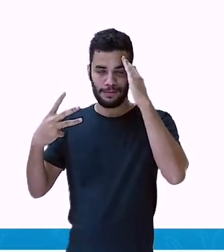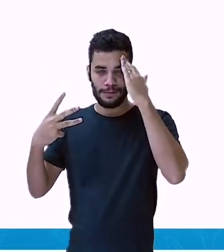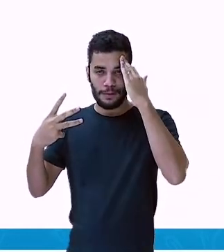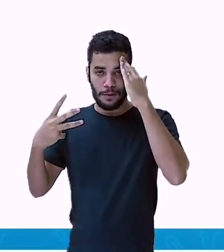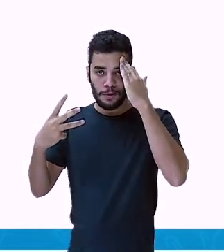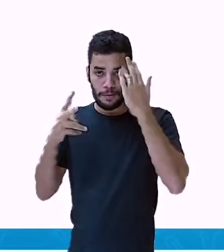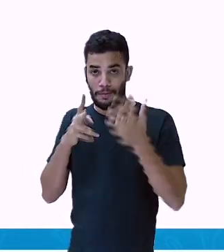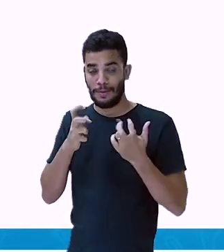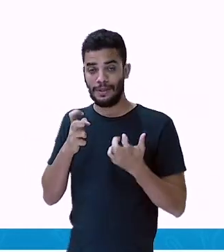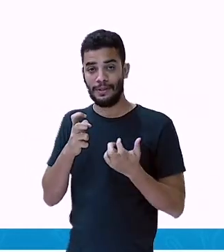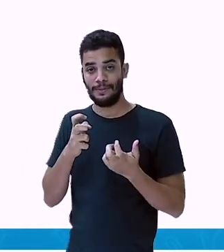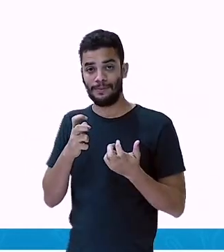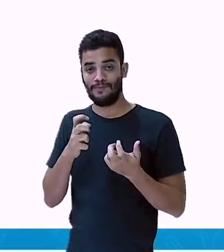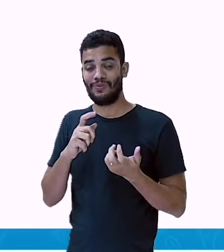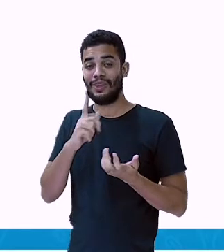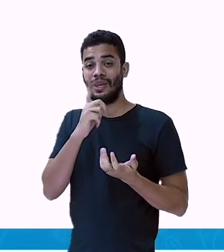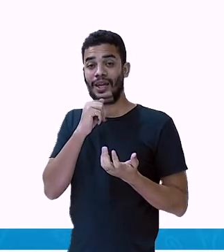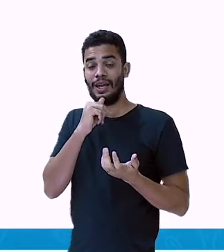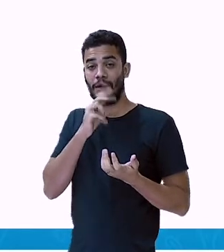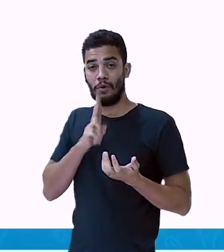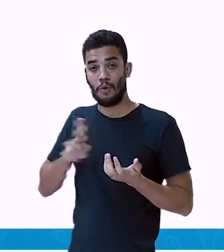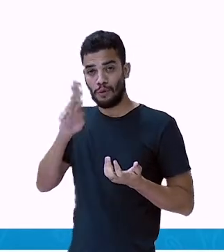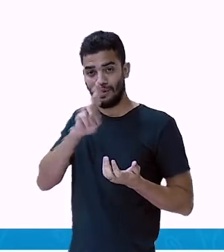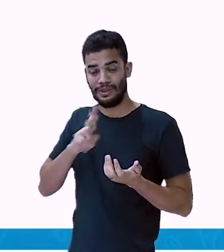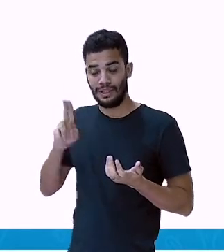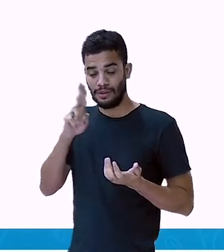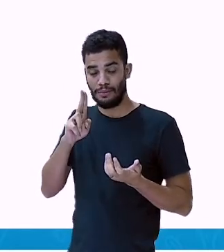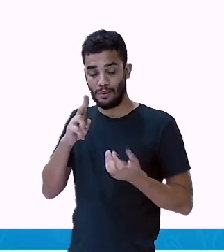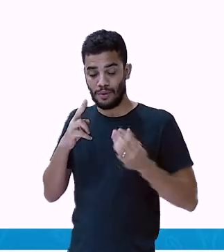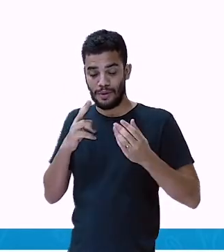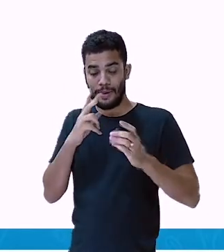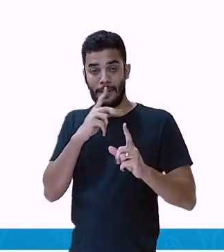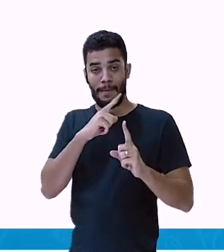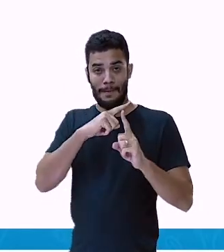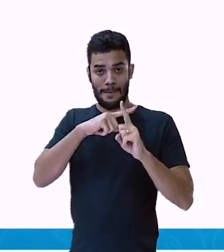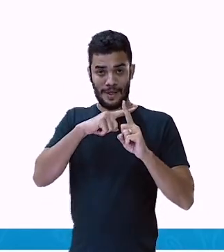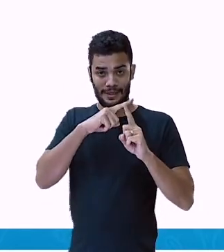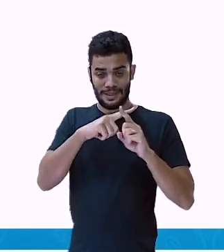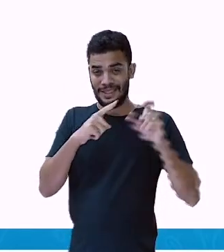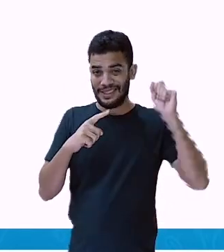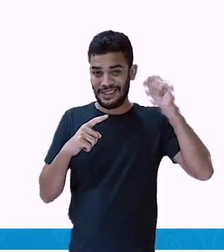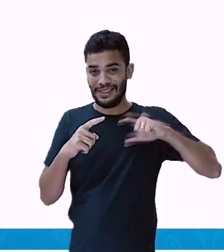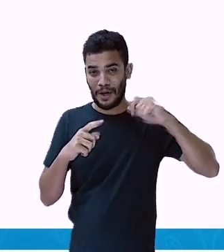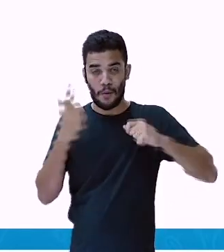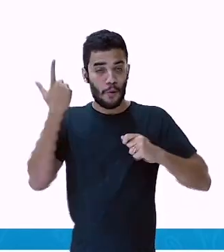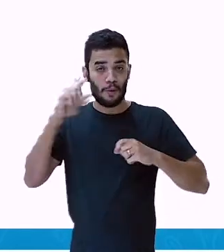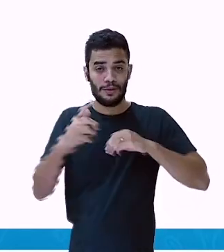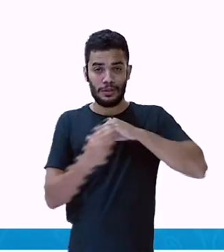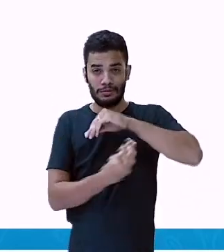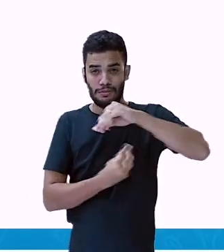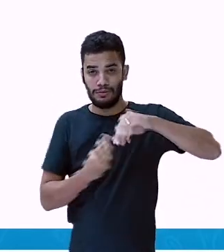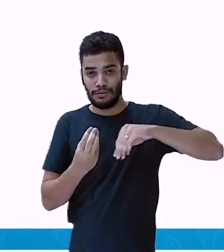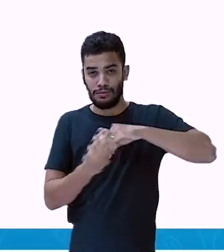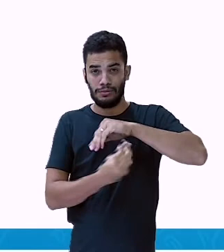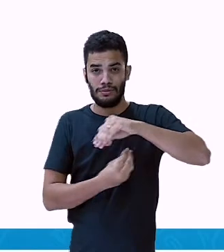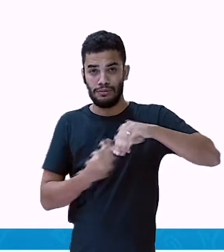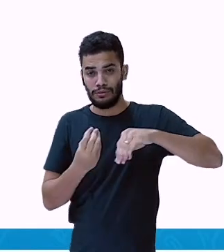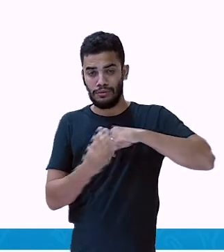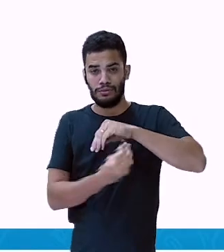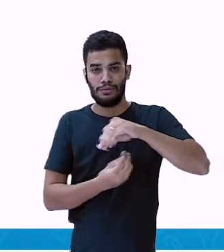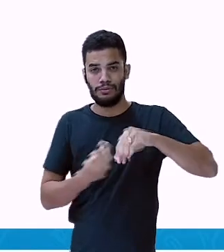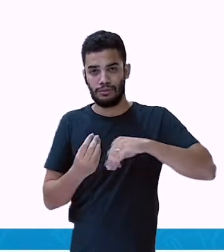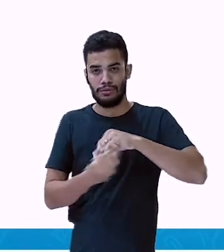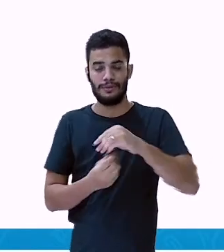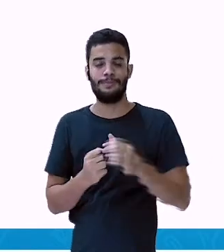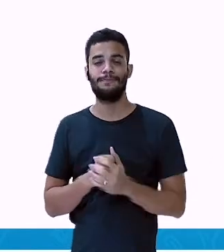dissolve o sal. Então, a água é o solvente e o sal ele é denominado soluto, porque em